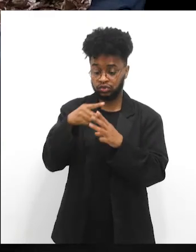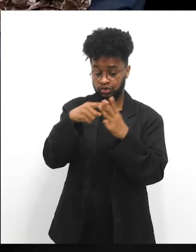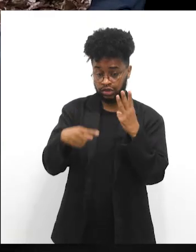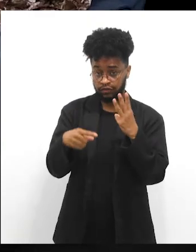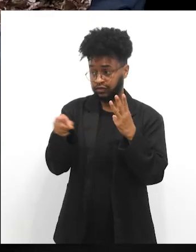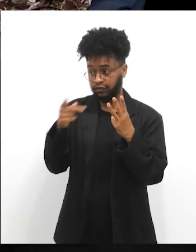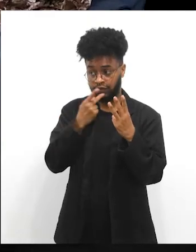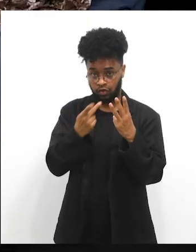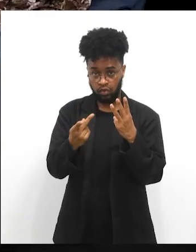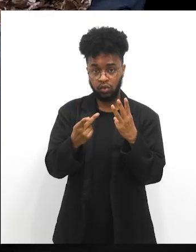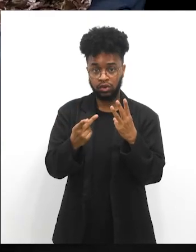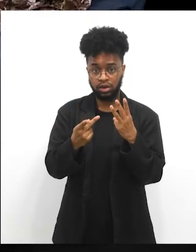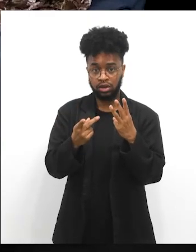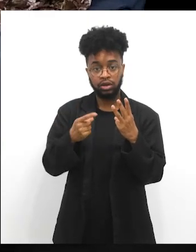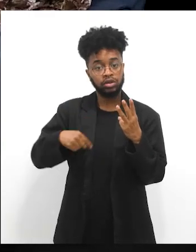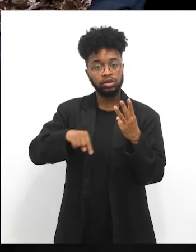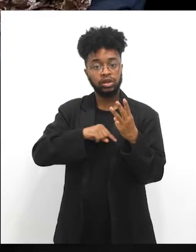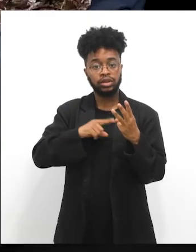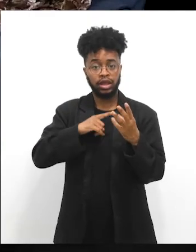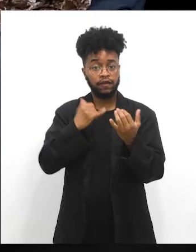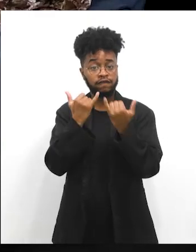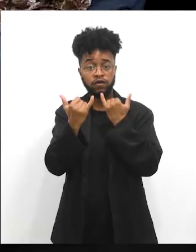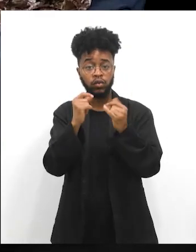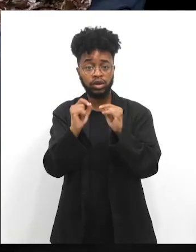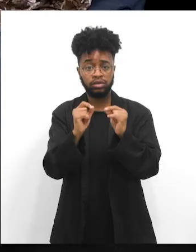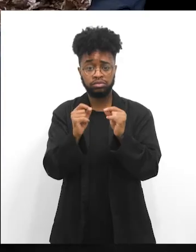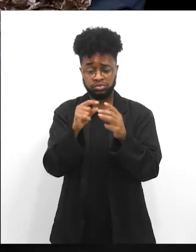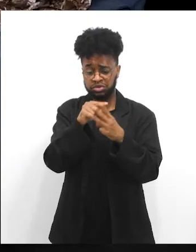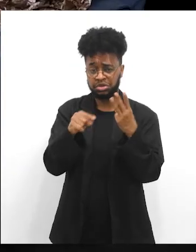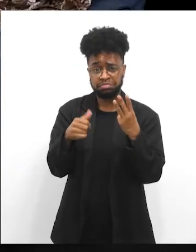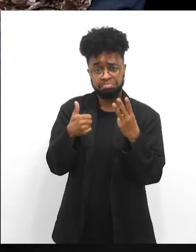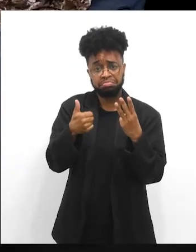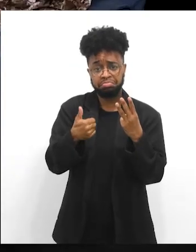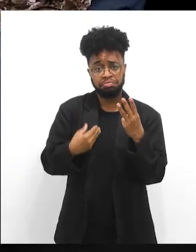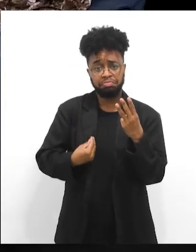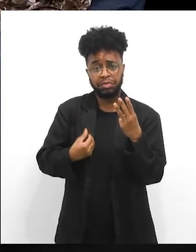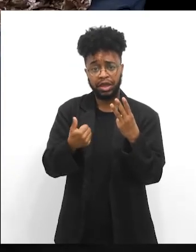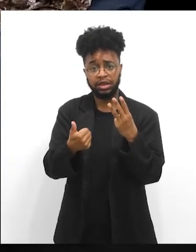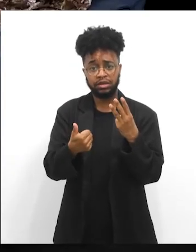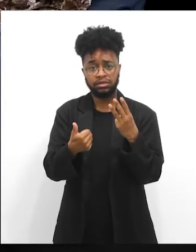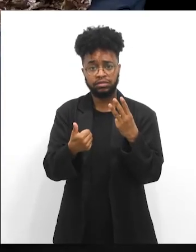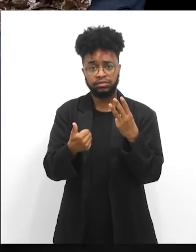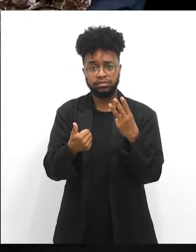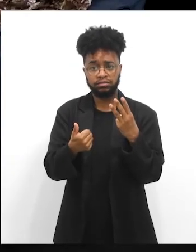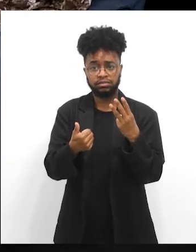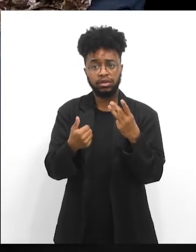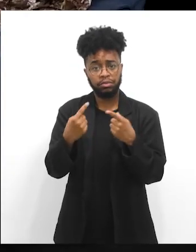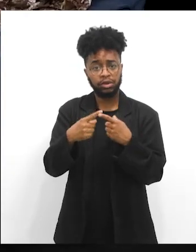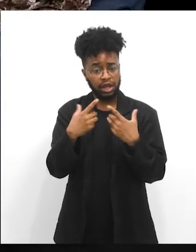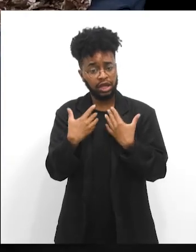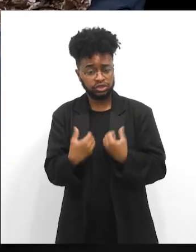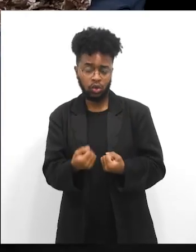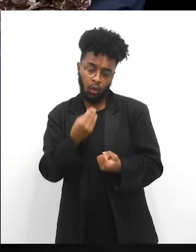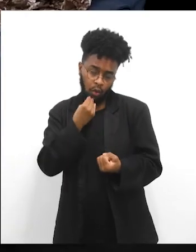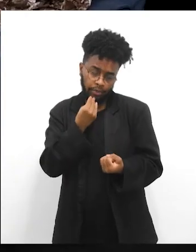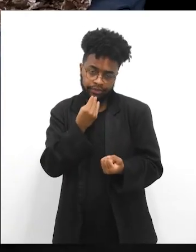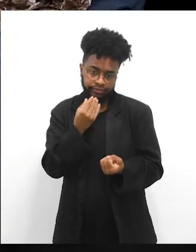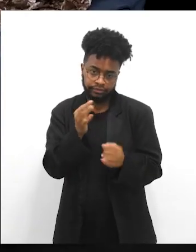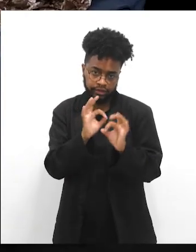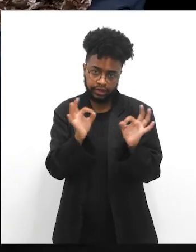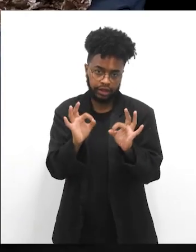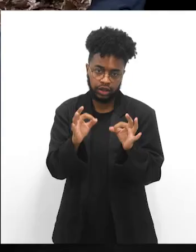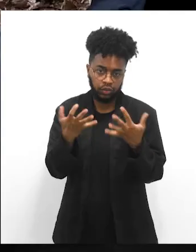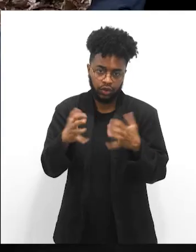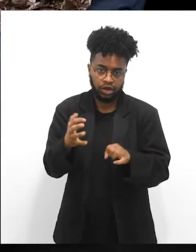que você passou, pelo que a gente tem de informação, eles passaram bem, né? Passaram bem com